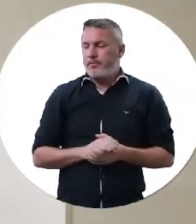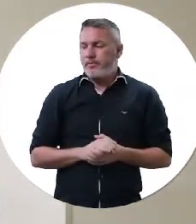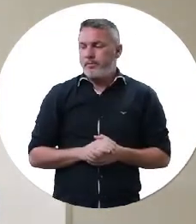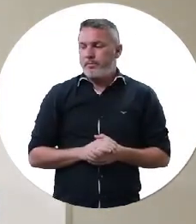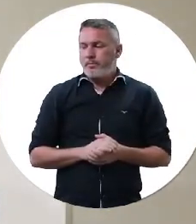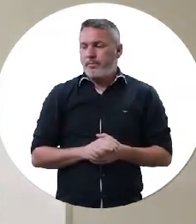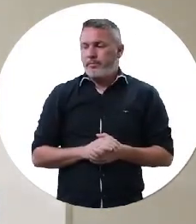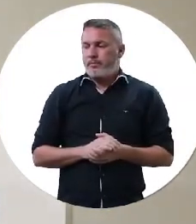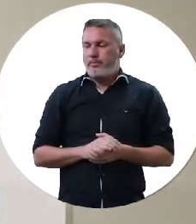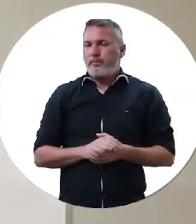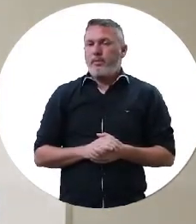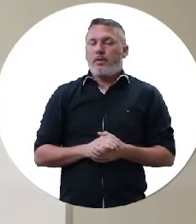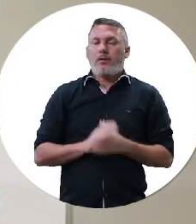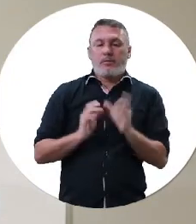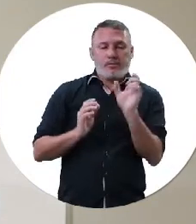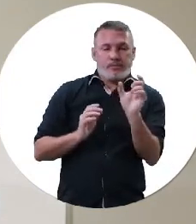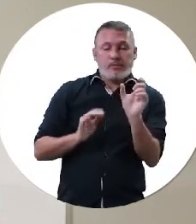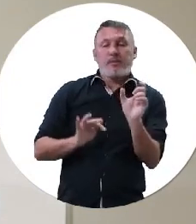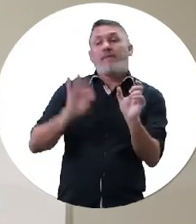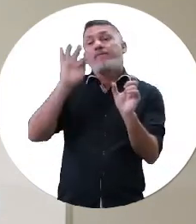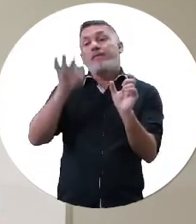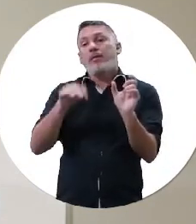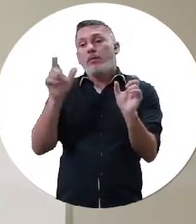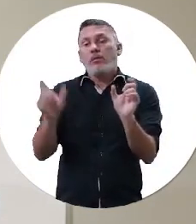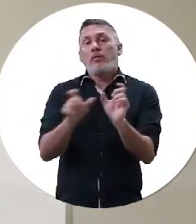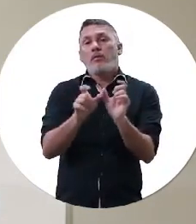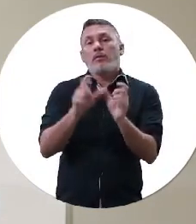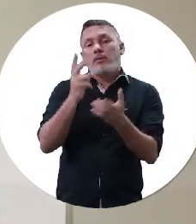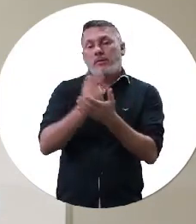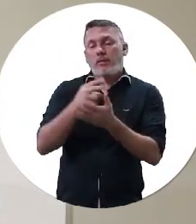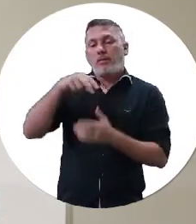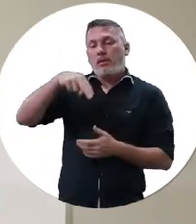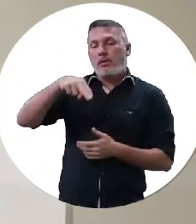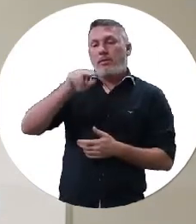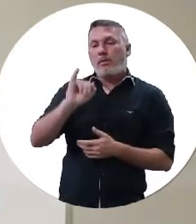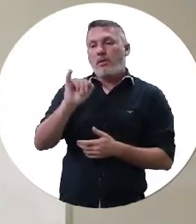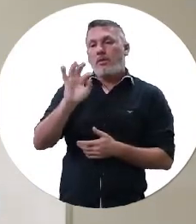E no final termine com nitrila.